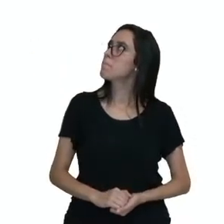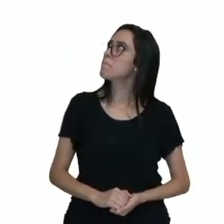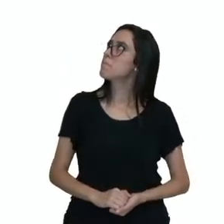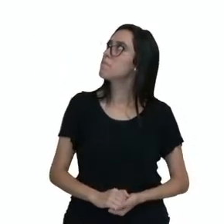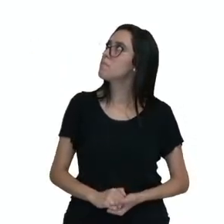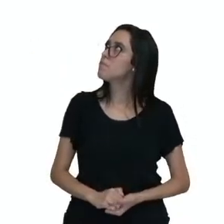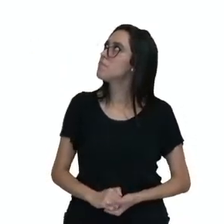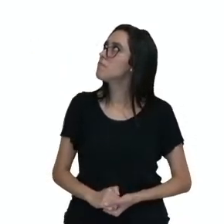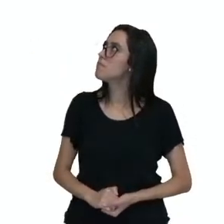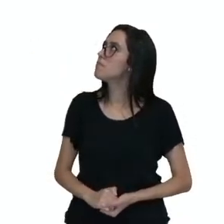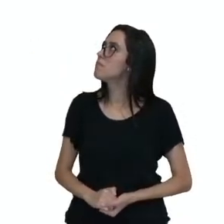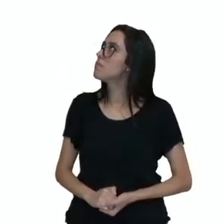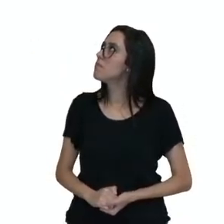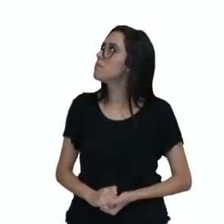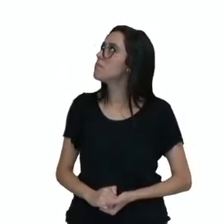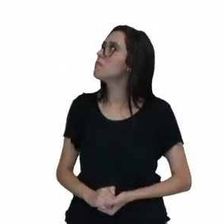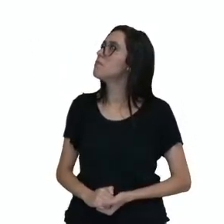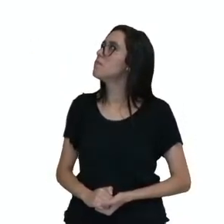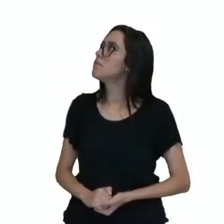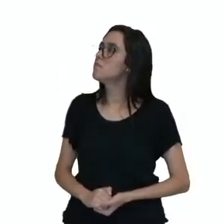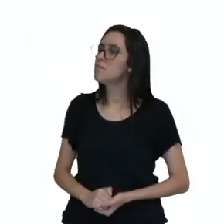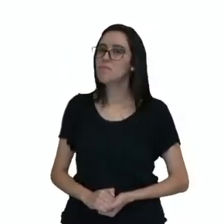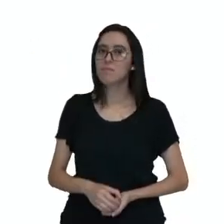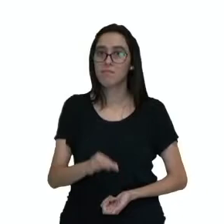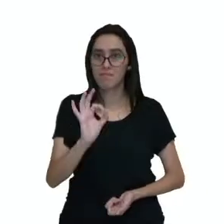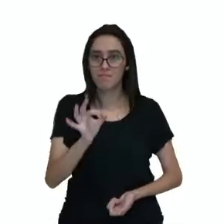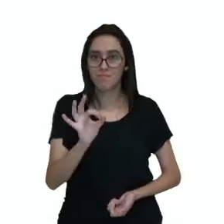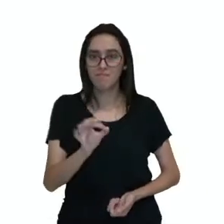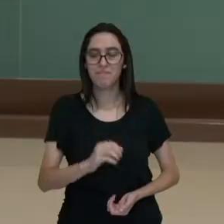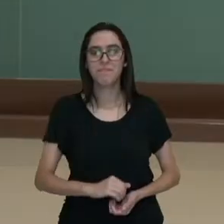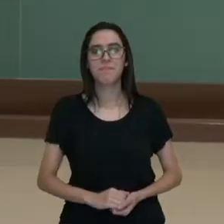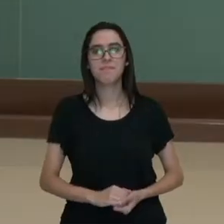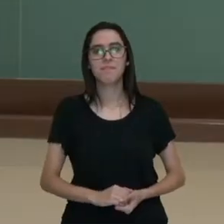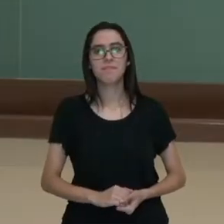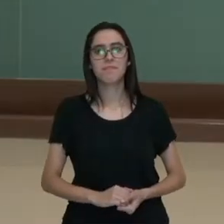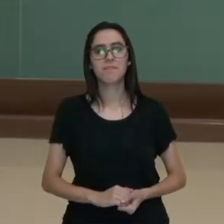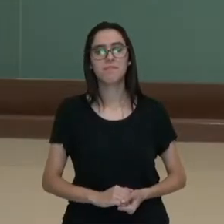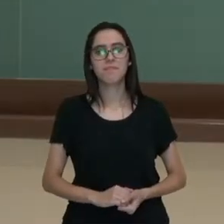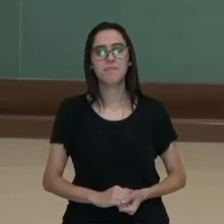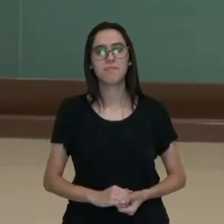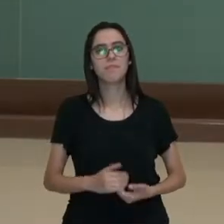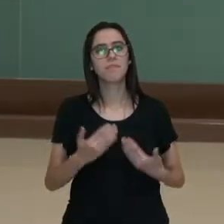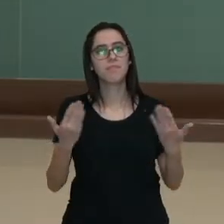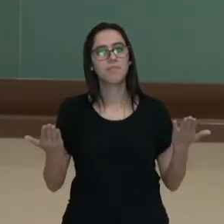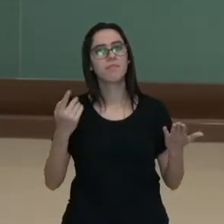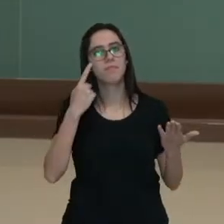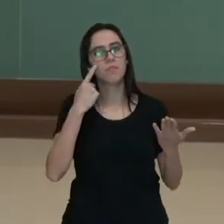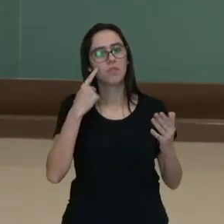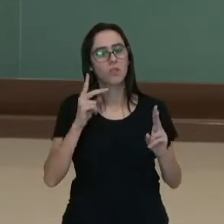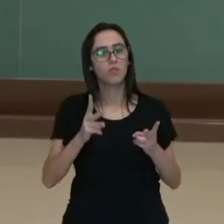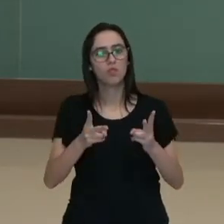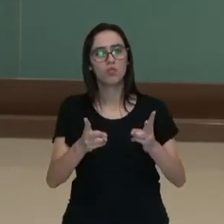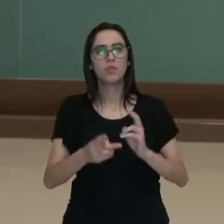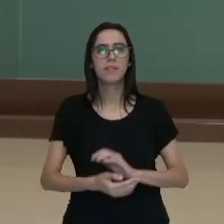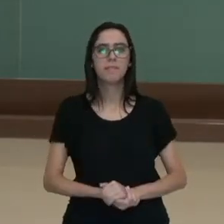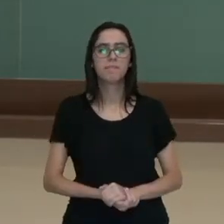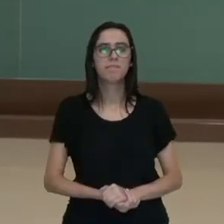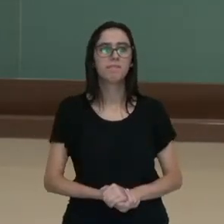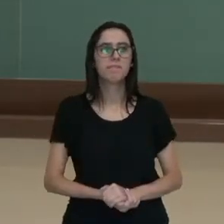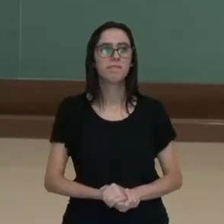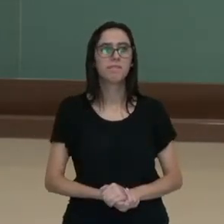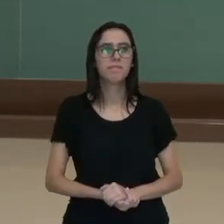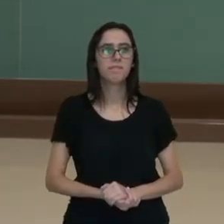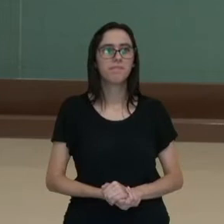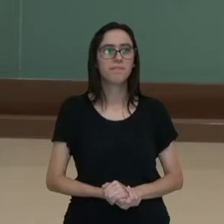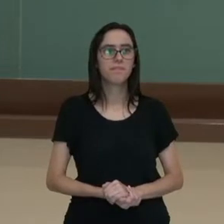adjetivo ou advérbio. Certo? Então, vamos a seguir aí, vamos a seguir. Vamos